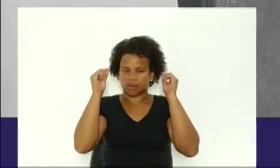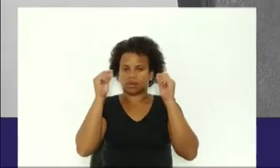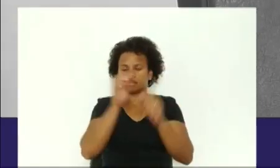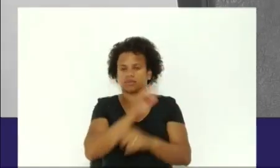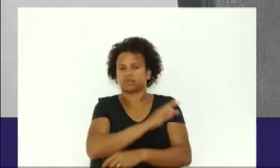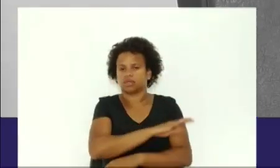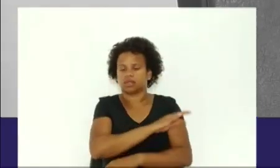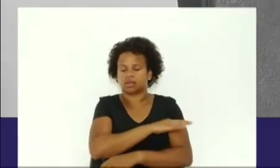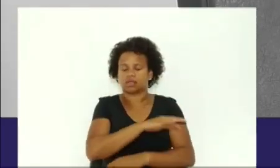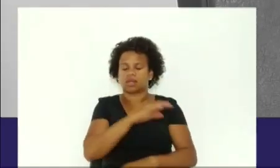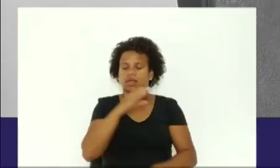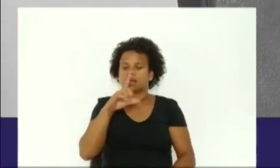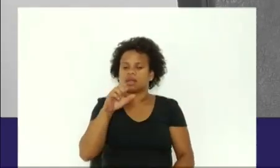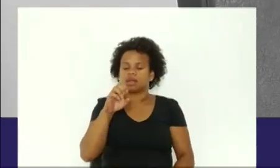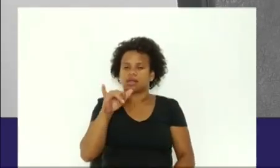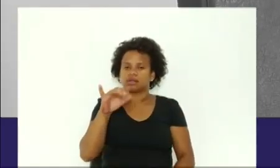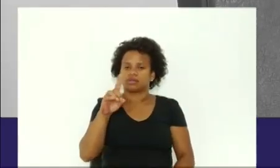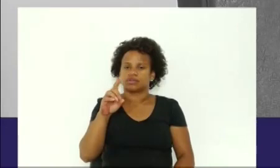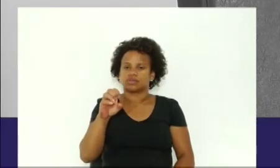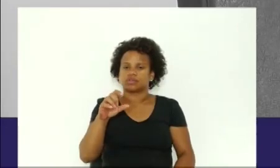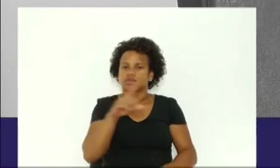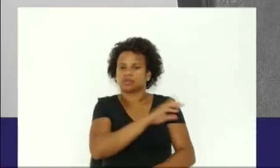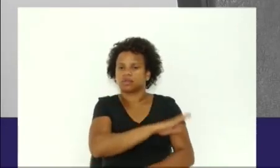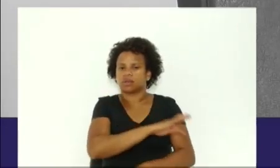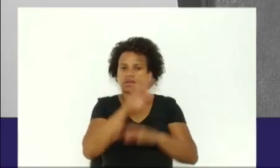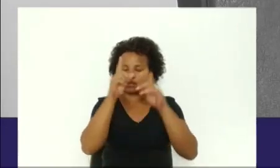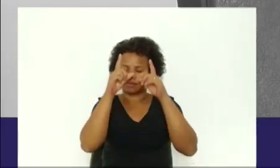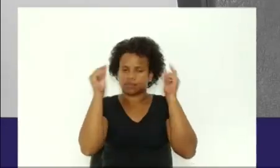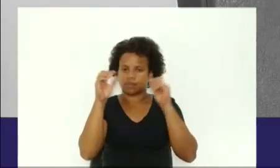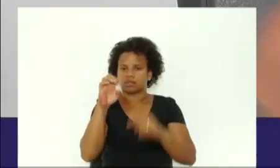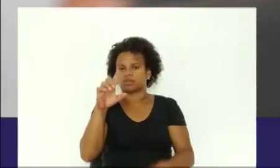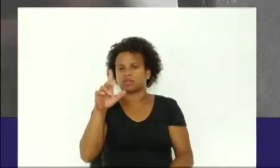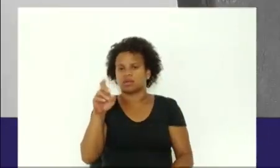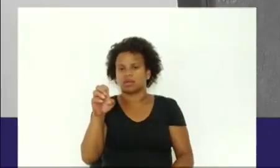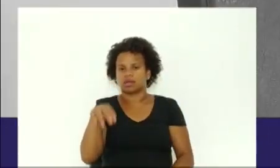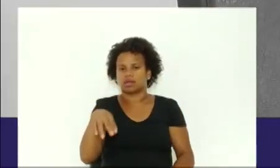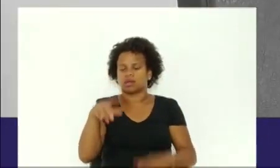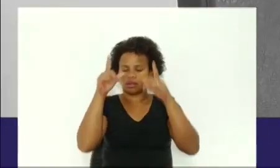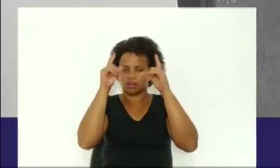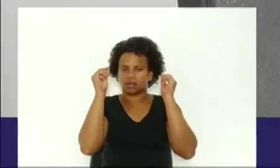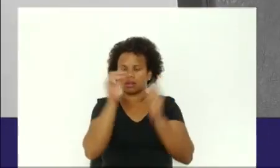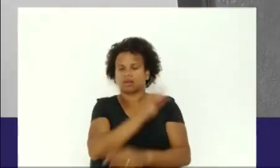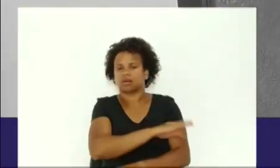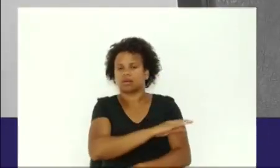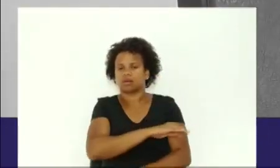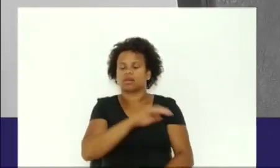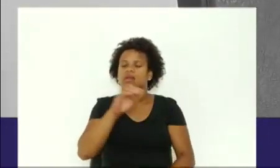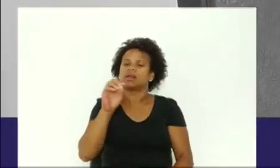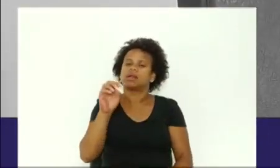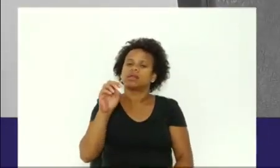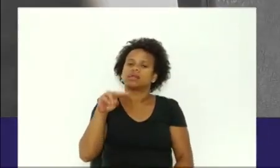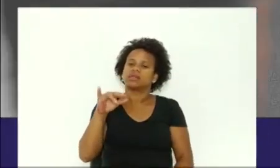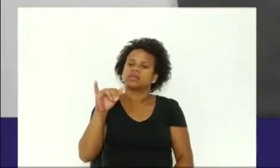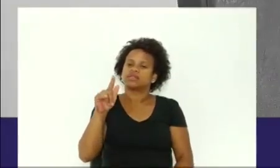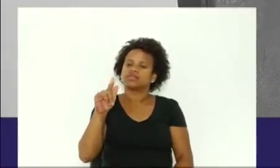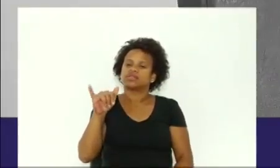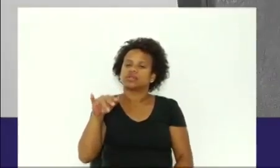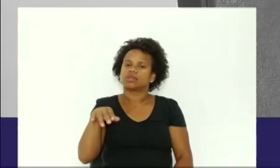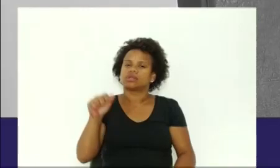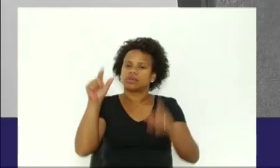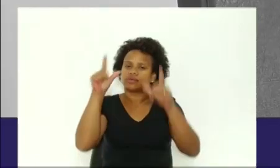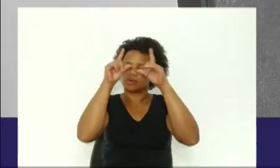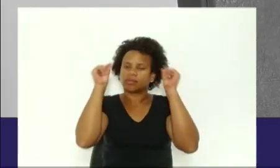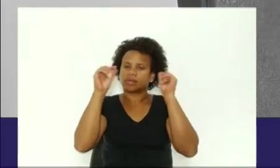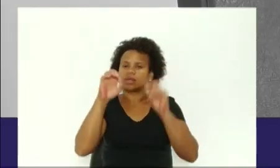Cleide, técnica de enfermagem, Ellen, técnica de enfermagem, Nigiana, enfermeira, Eliana,